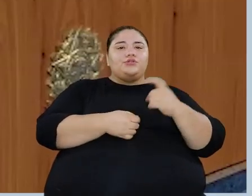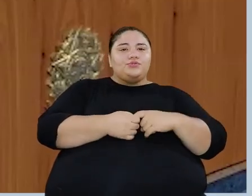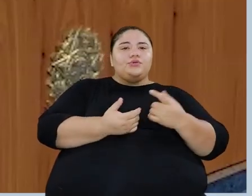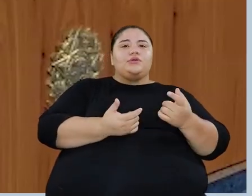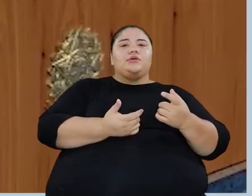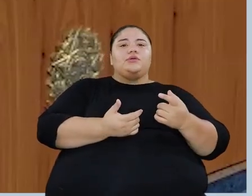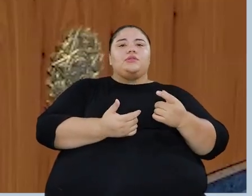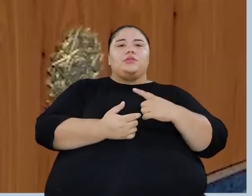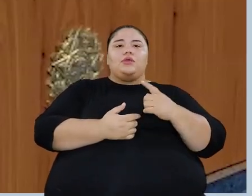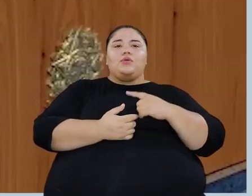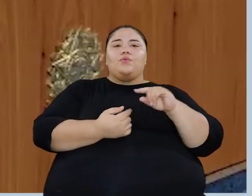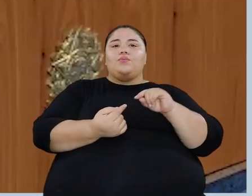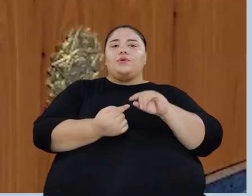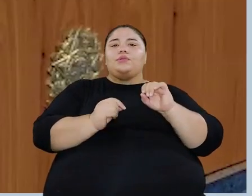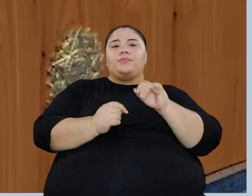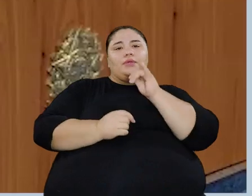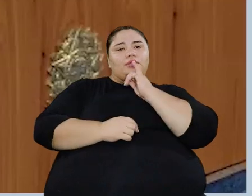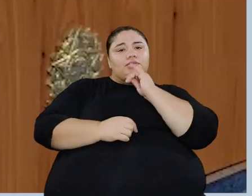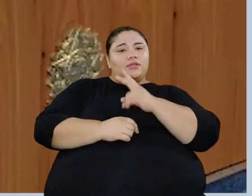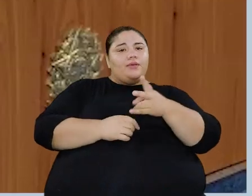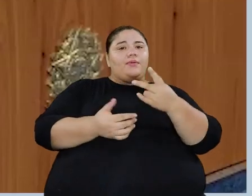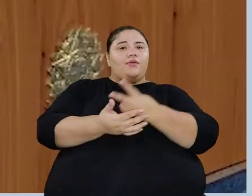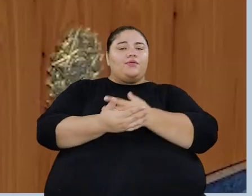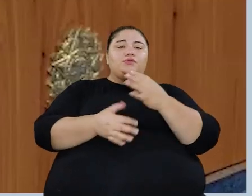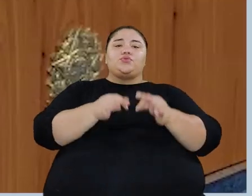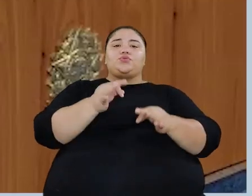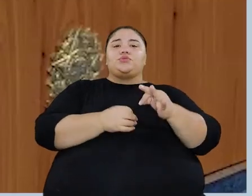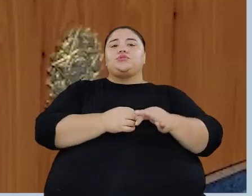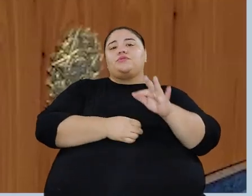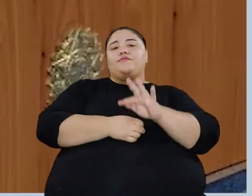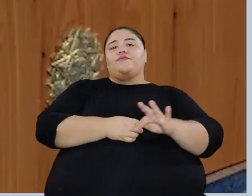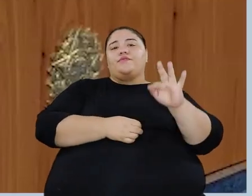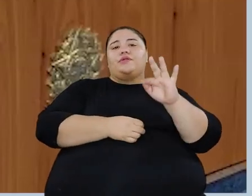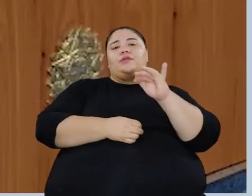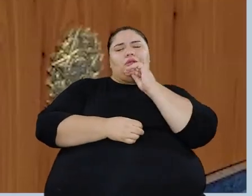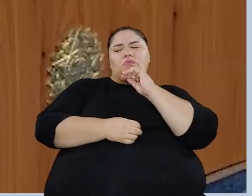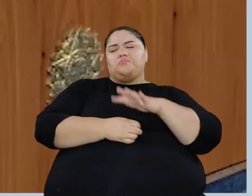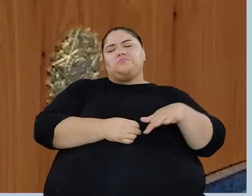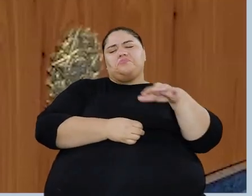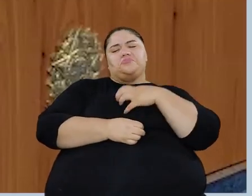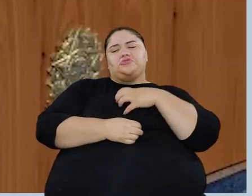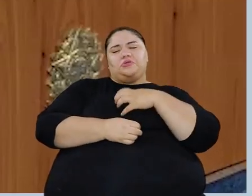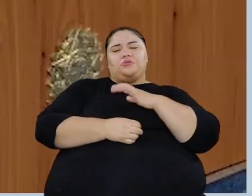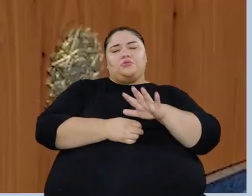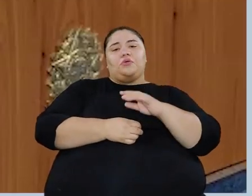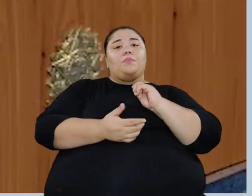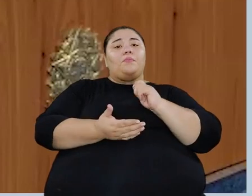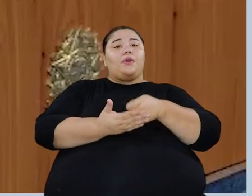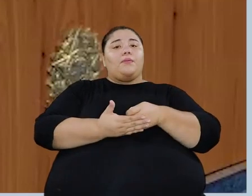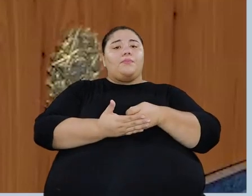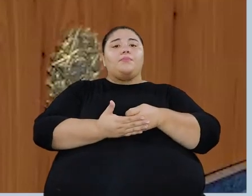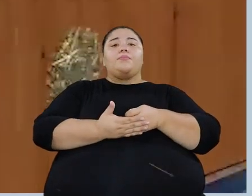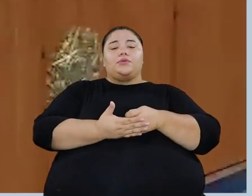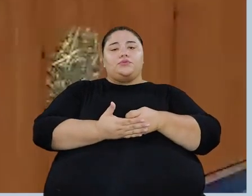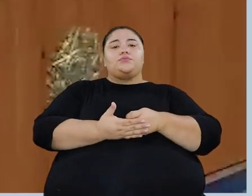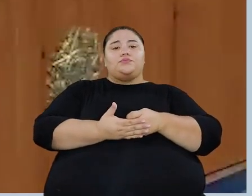restituir, que é uma questão que sempre chega na Justiça Federal, na Justiça de forma geral. É o pagamento a maior